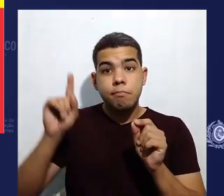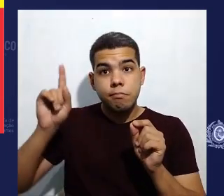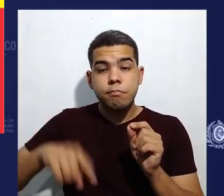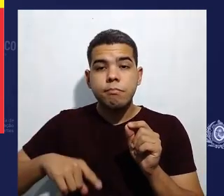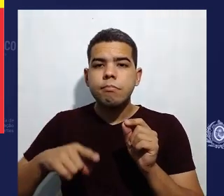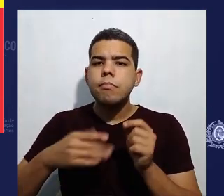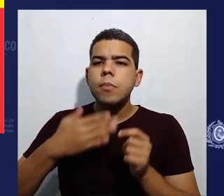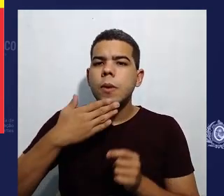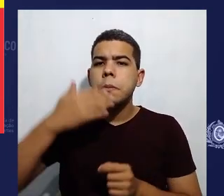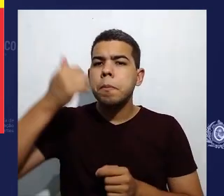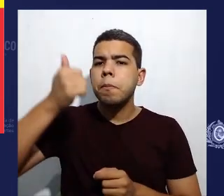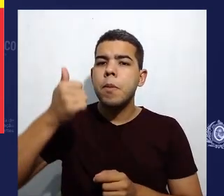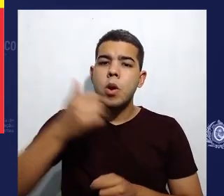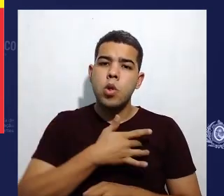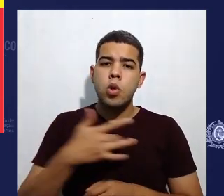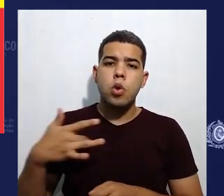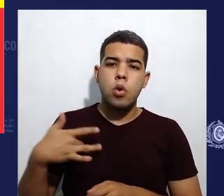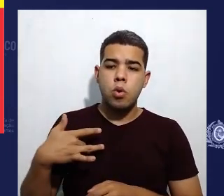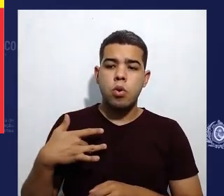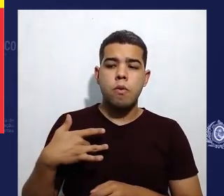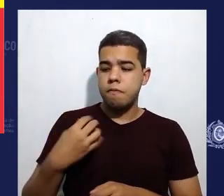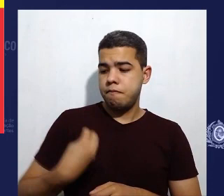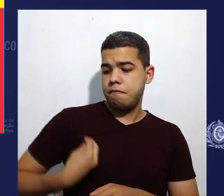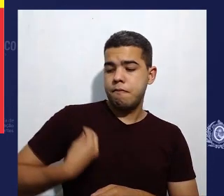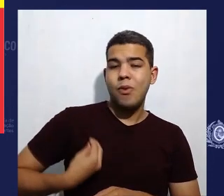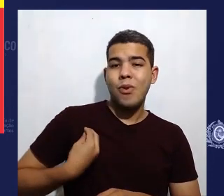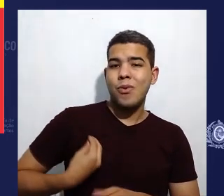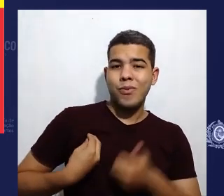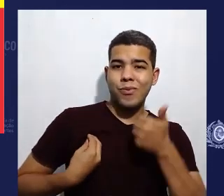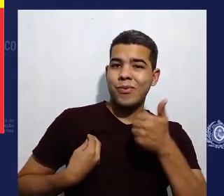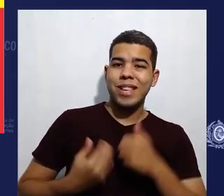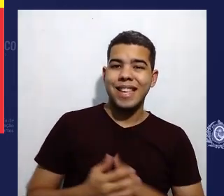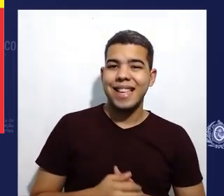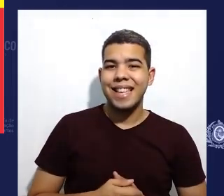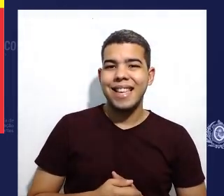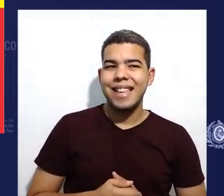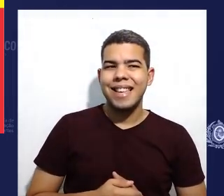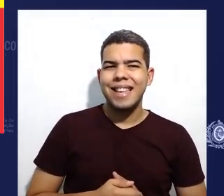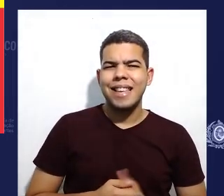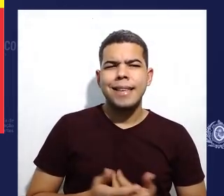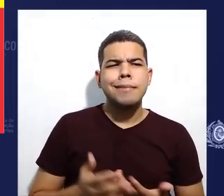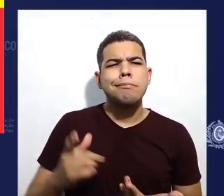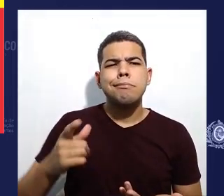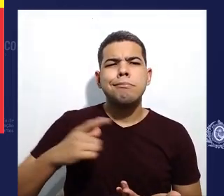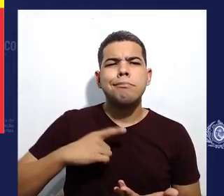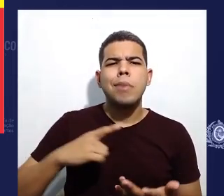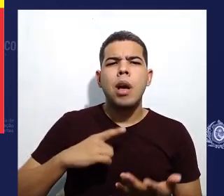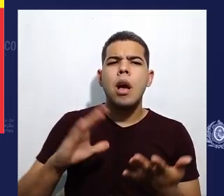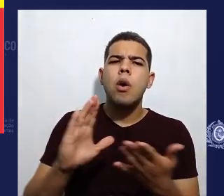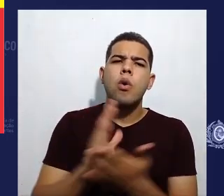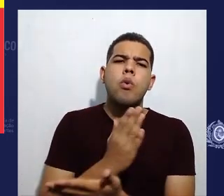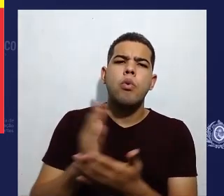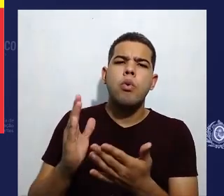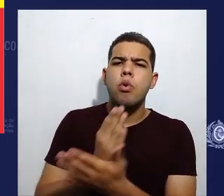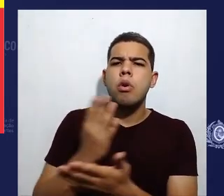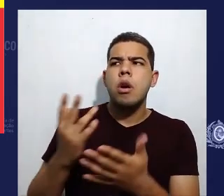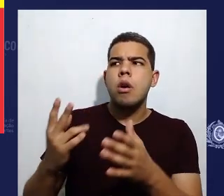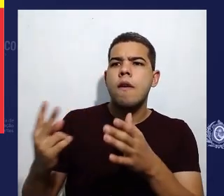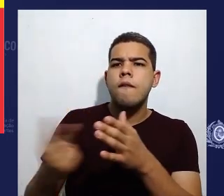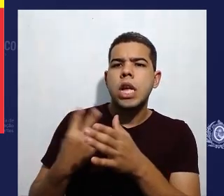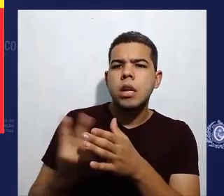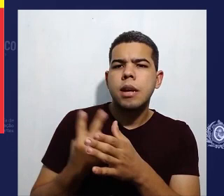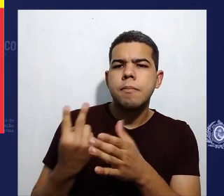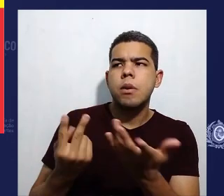coisa também é a melhor qualidade de vida. Por exemplo, produtos de caráter que são